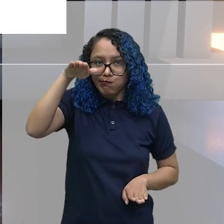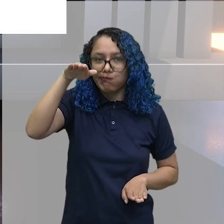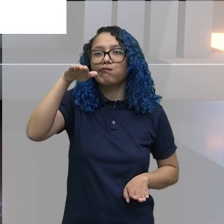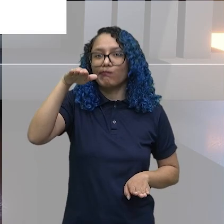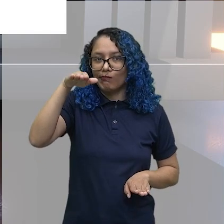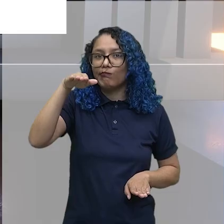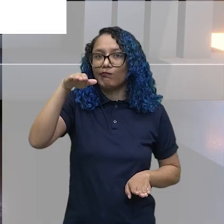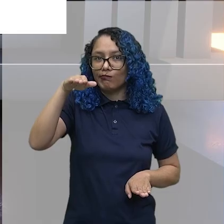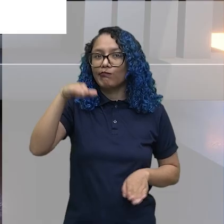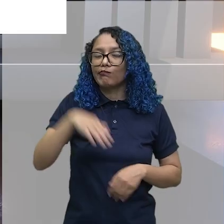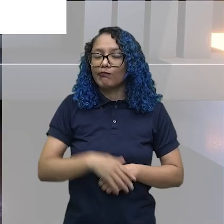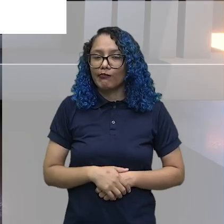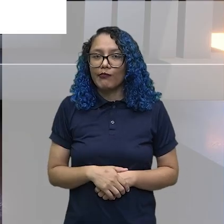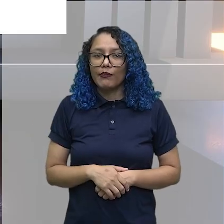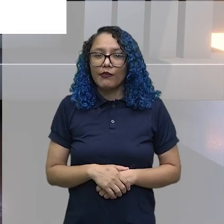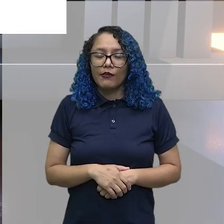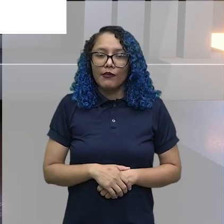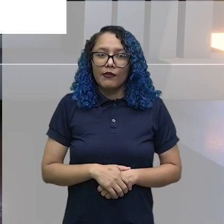pobres, tá? E